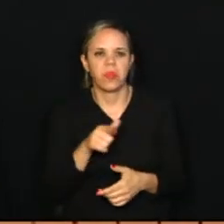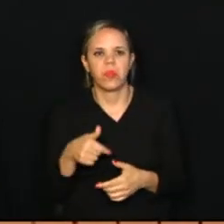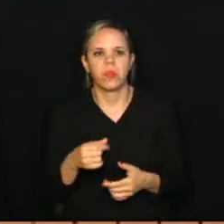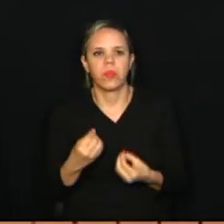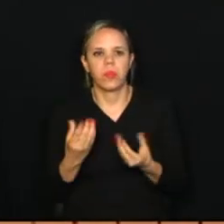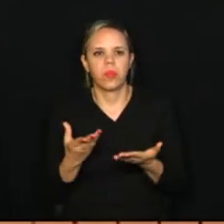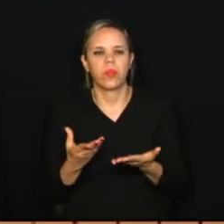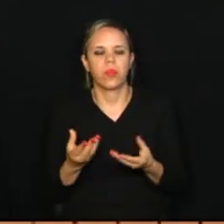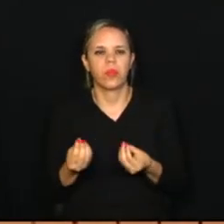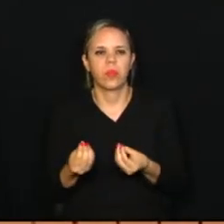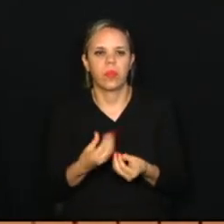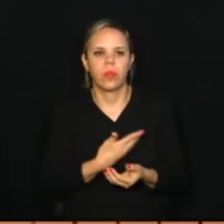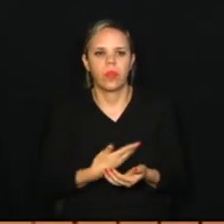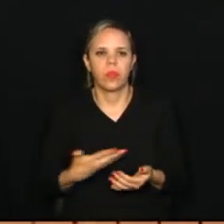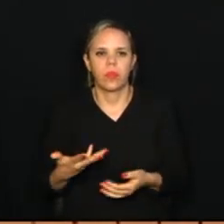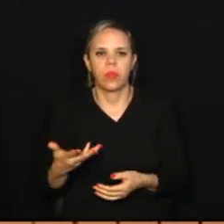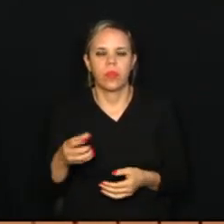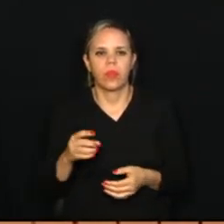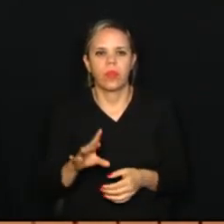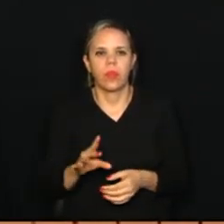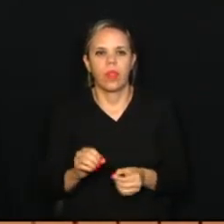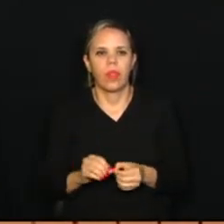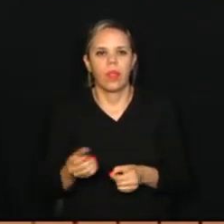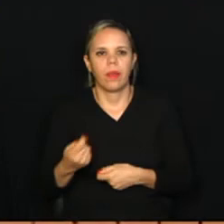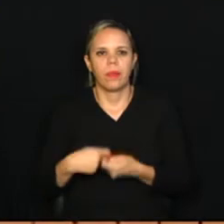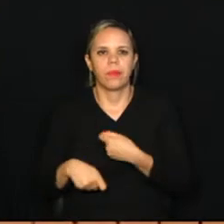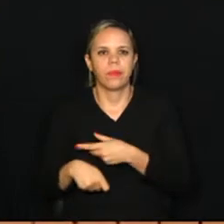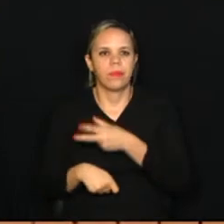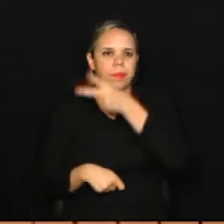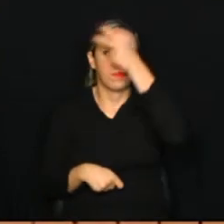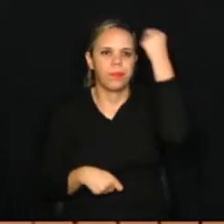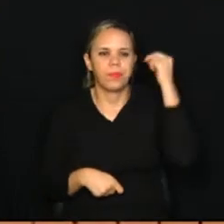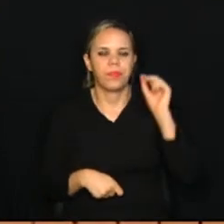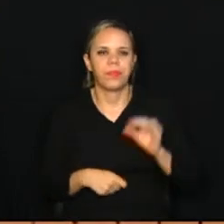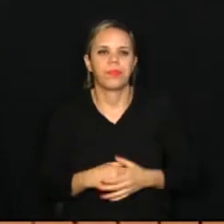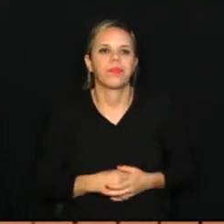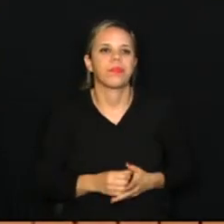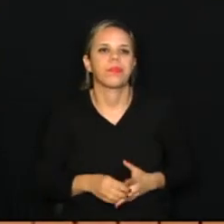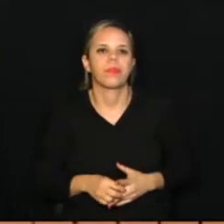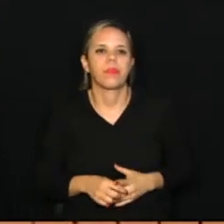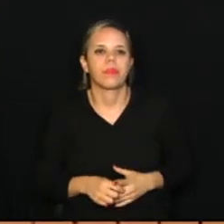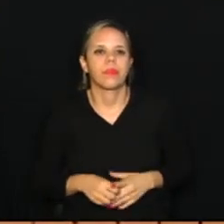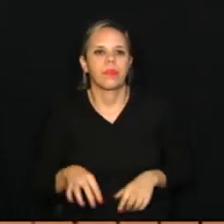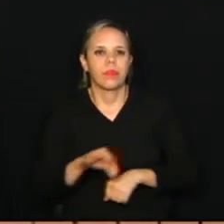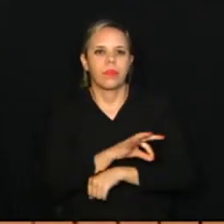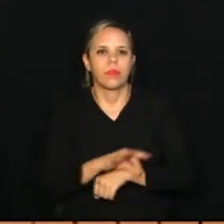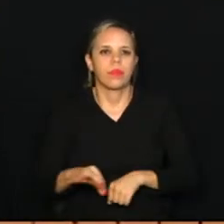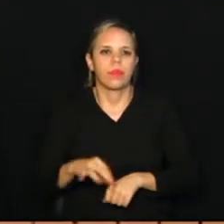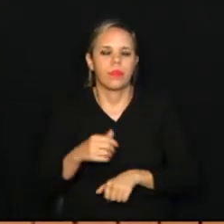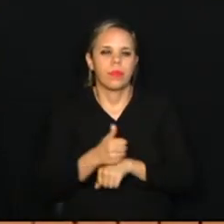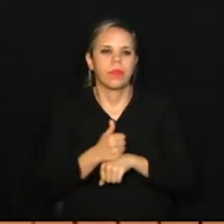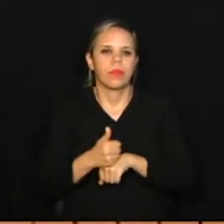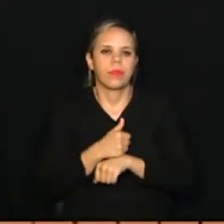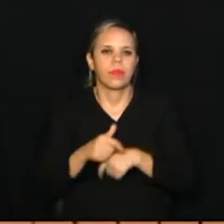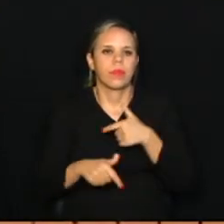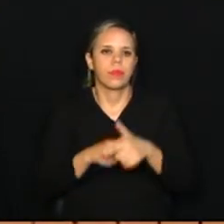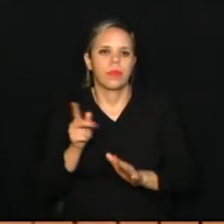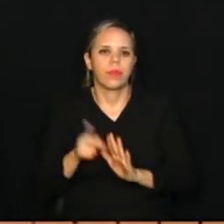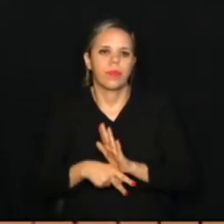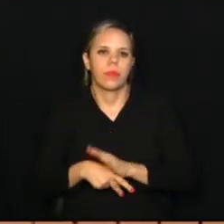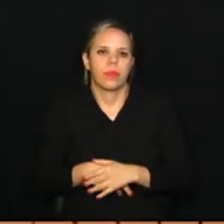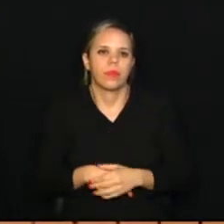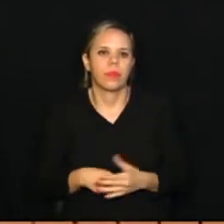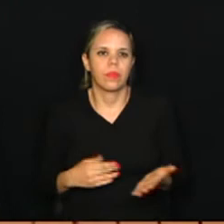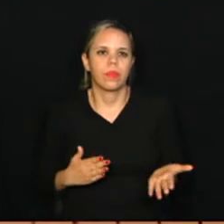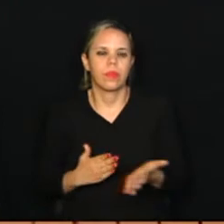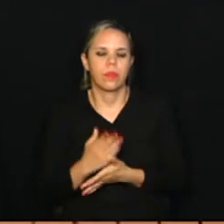o poder da velocidade para a administração pública. O arquiteto, o cara que está lá na ponta fazendo o projeto, que precisa